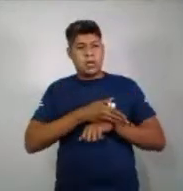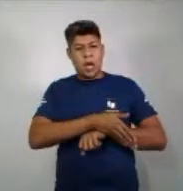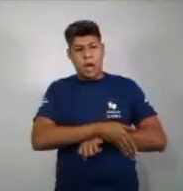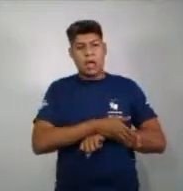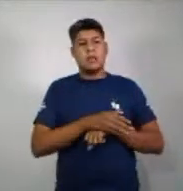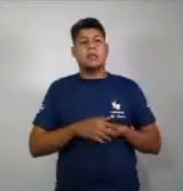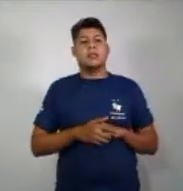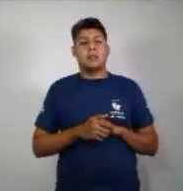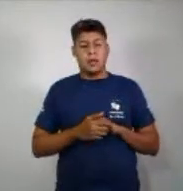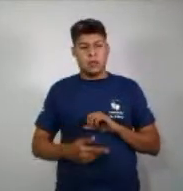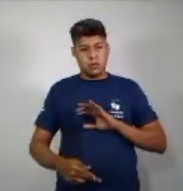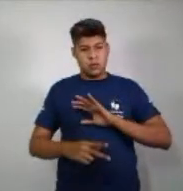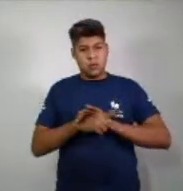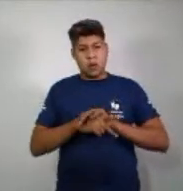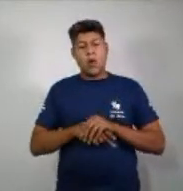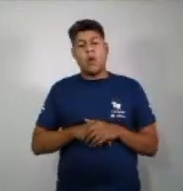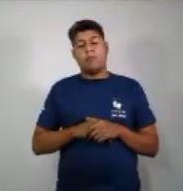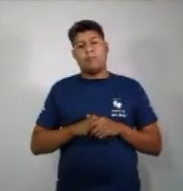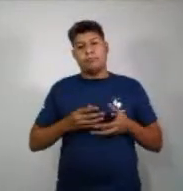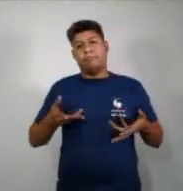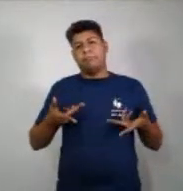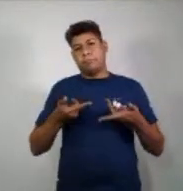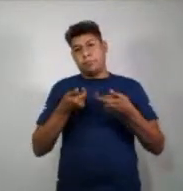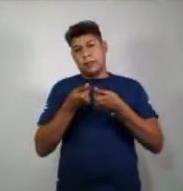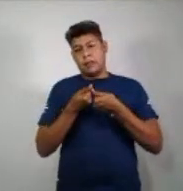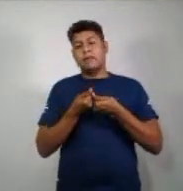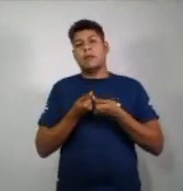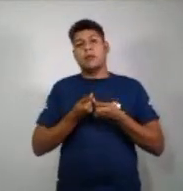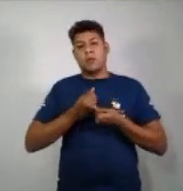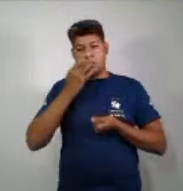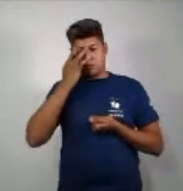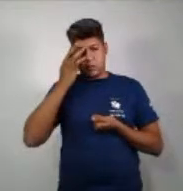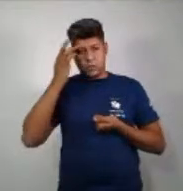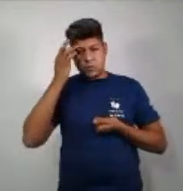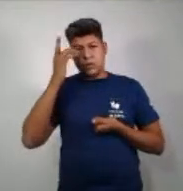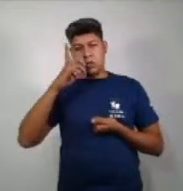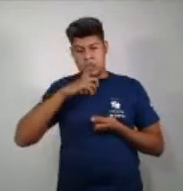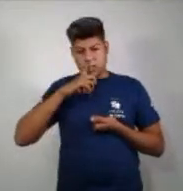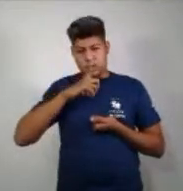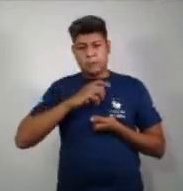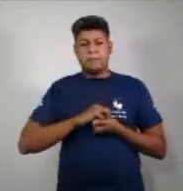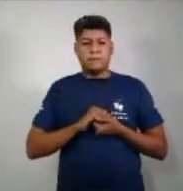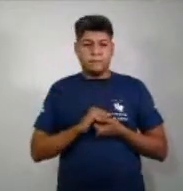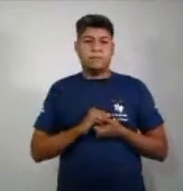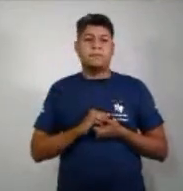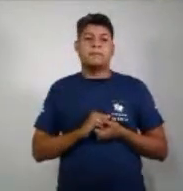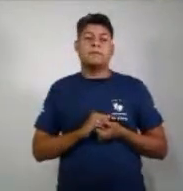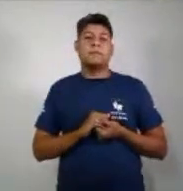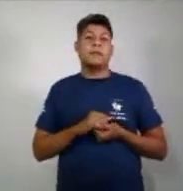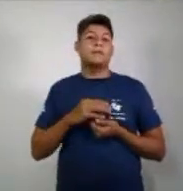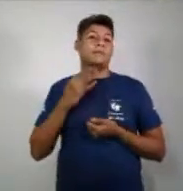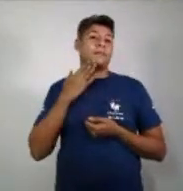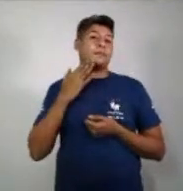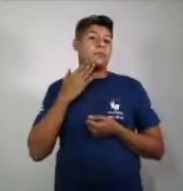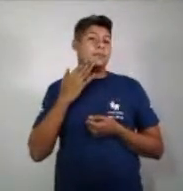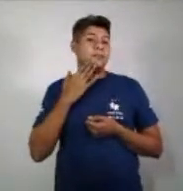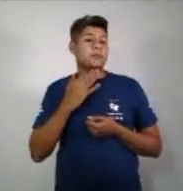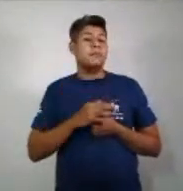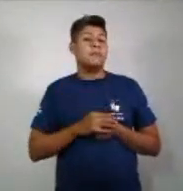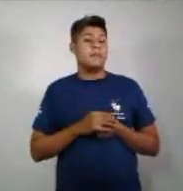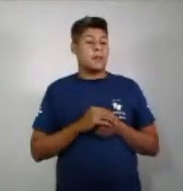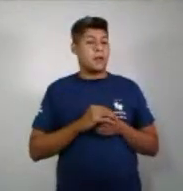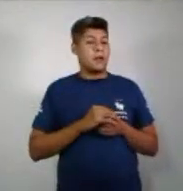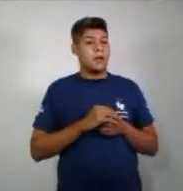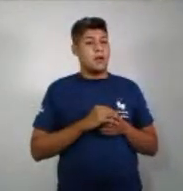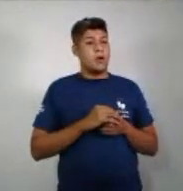acesso, digamos, privilegiado também ao autor. Mais, né, na verdade, depois das obras principais, quando ele foi fazer uns